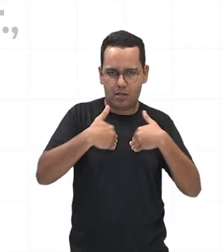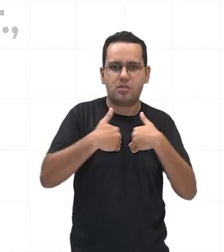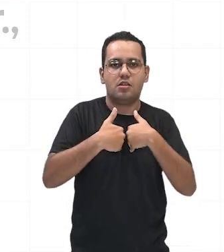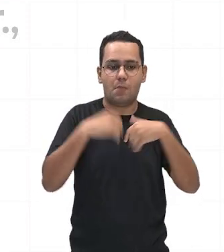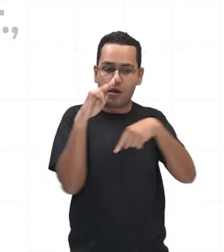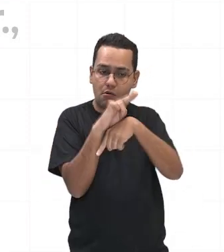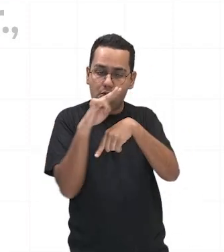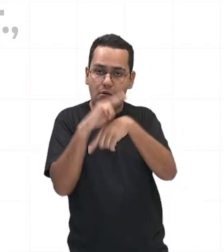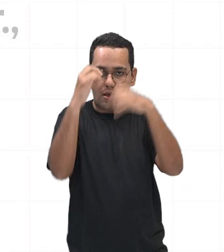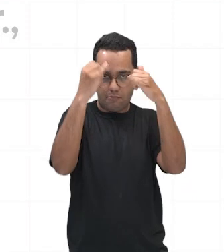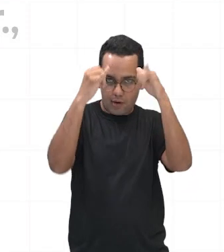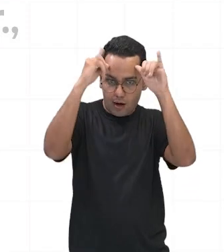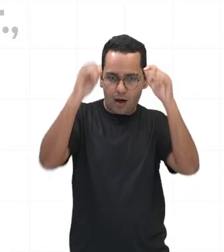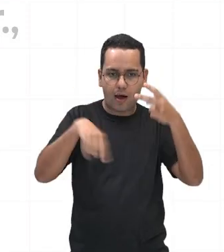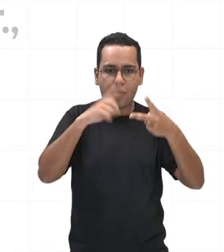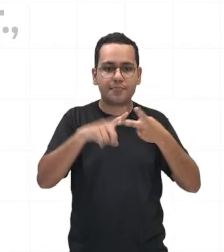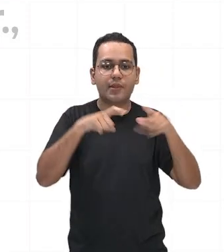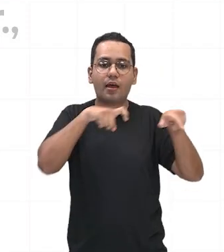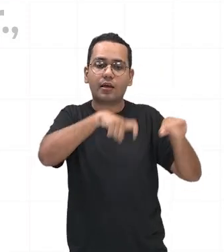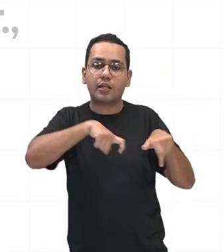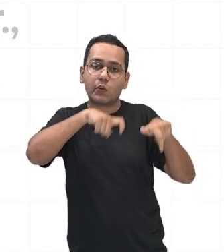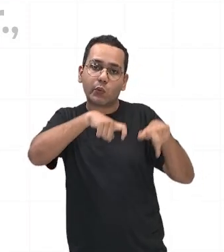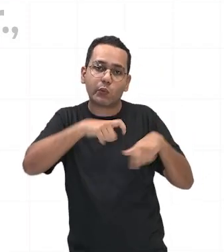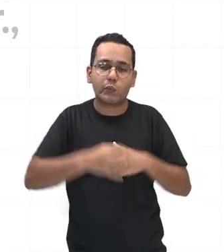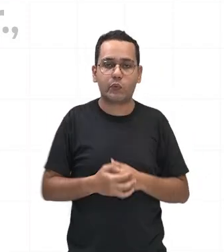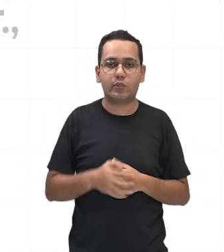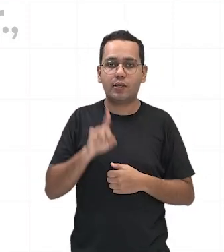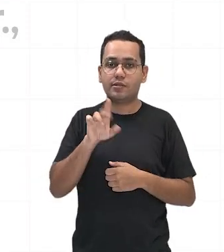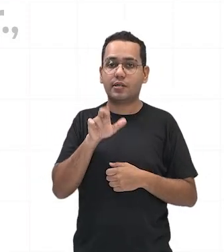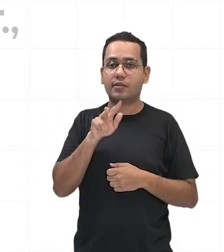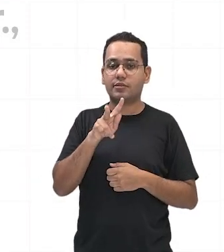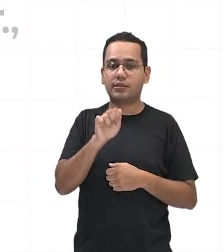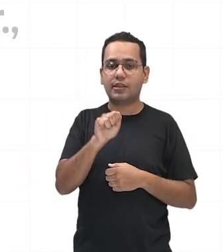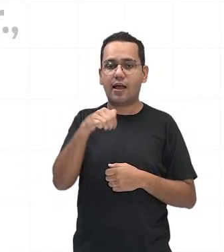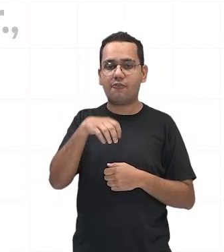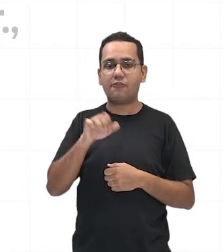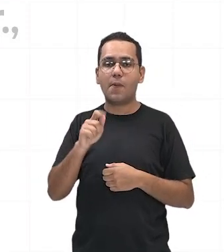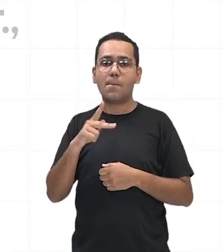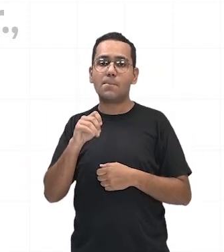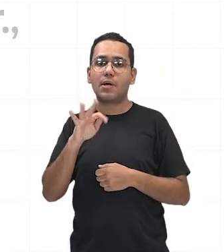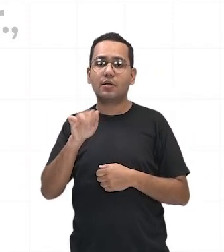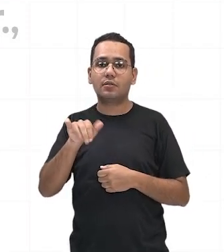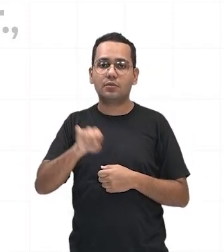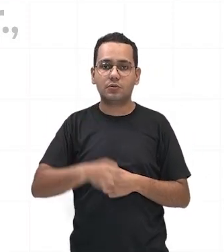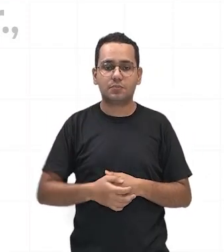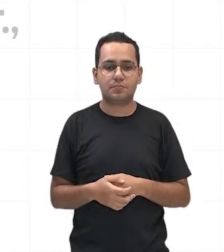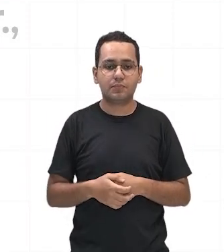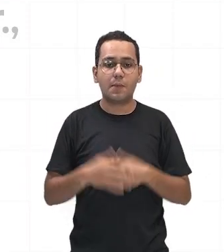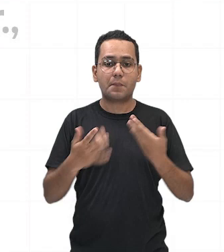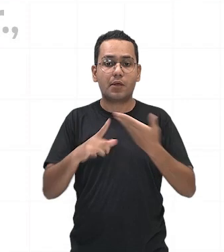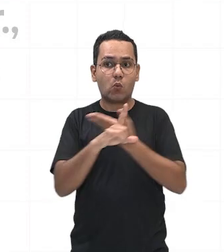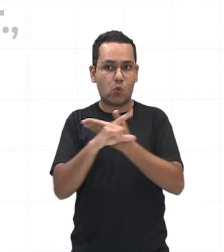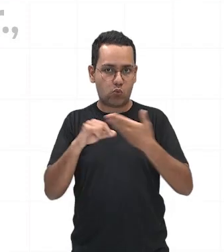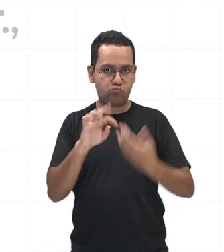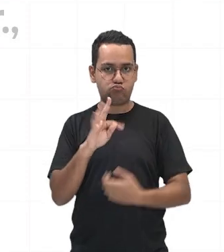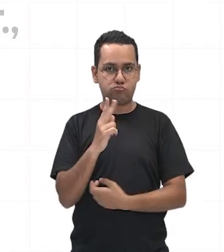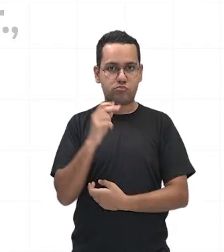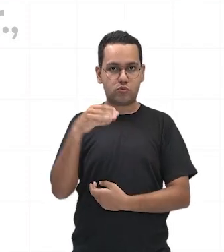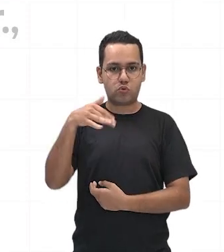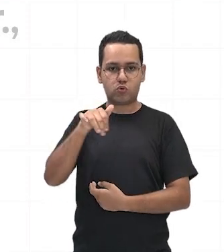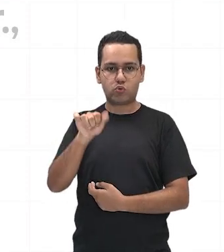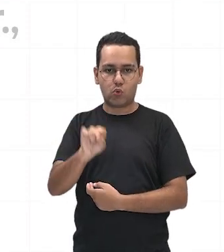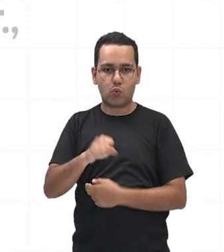à agricultura, drenavam pântanos. Segundo o historiador o Thomas Wood Jr., por eles, a